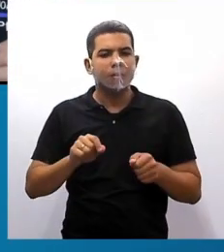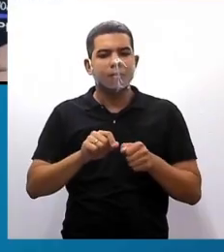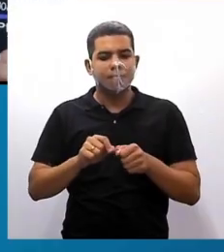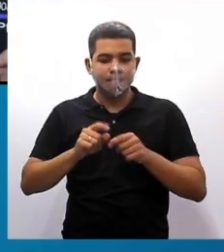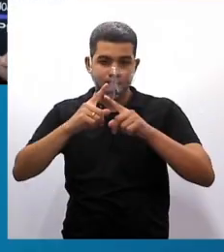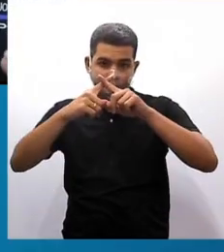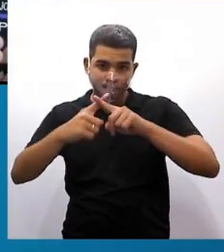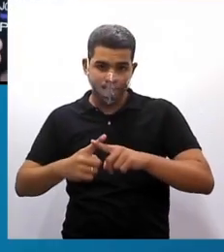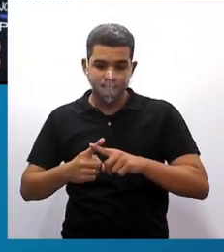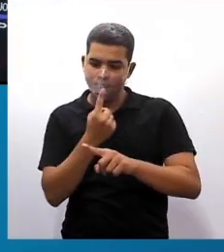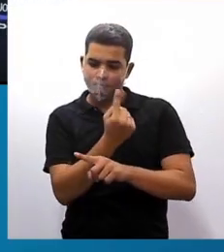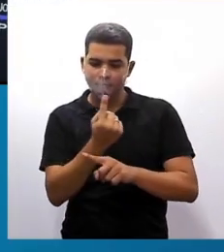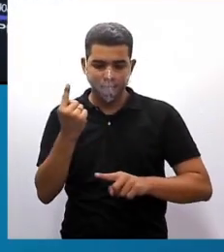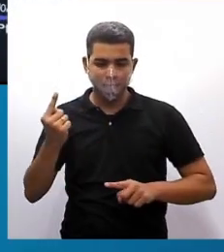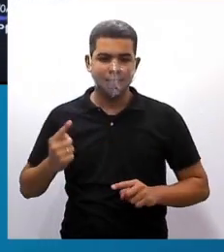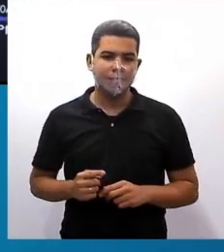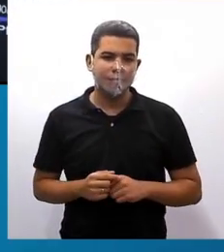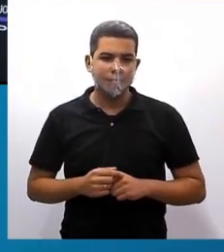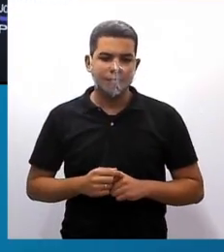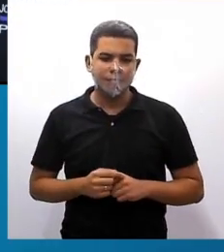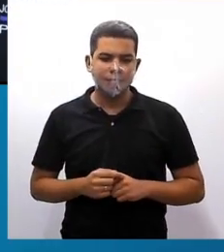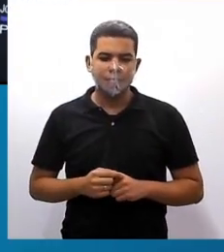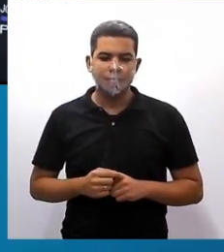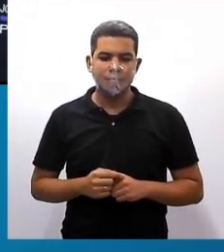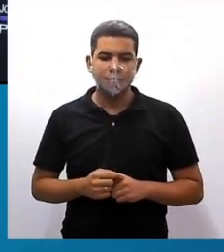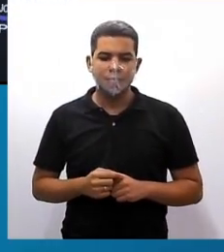de cada um. Massa. Então, 4 vezes